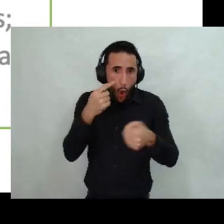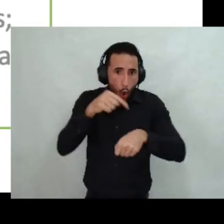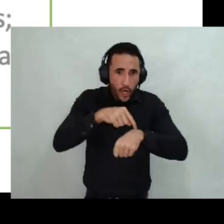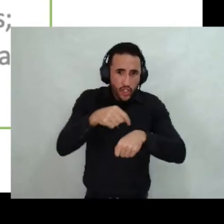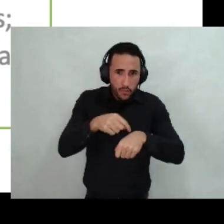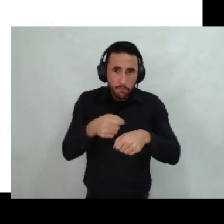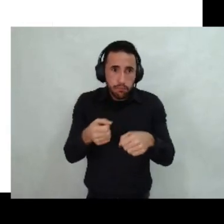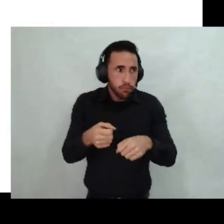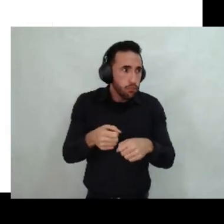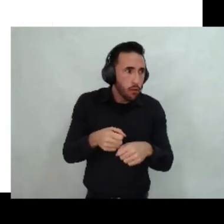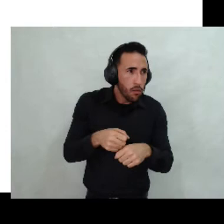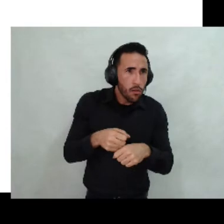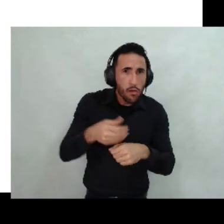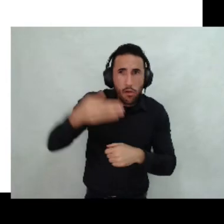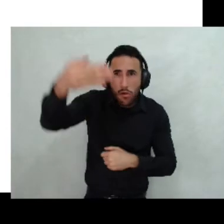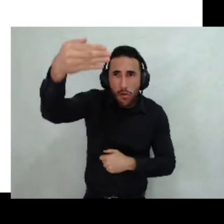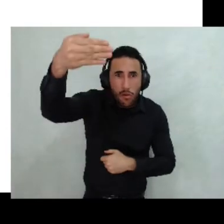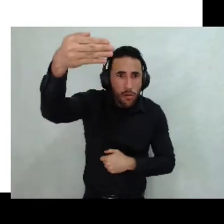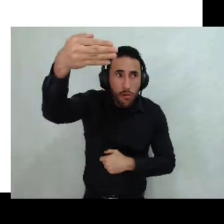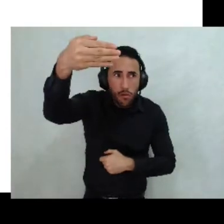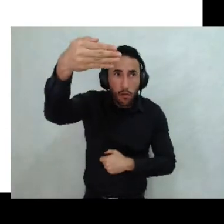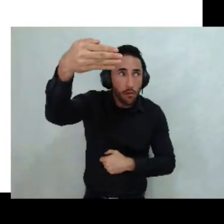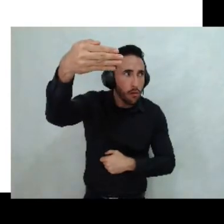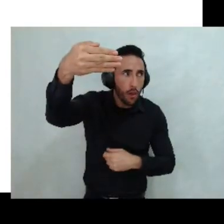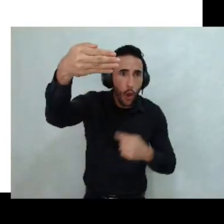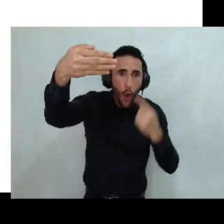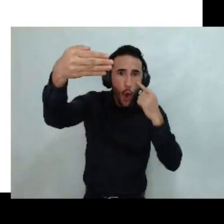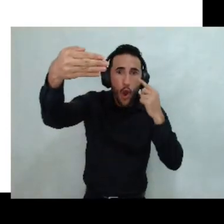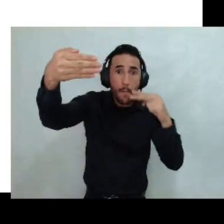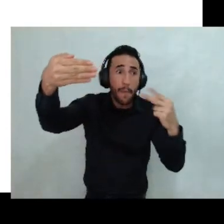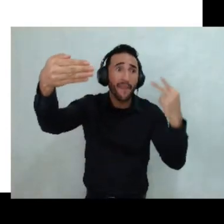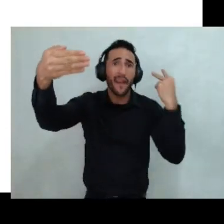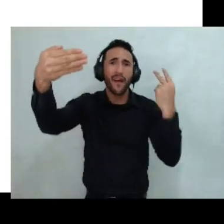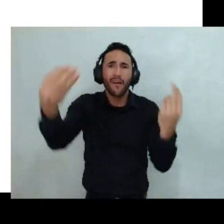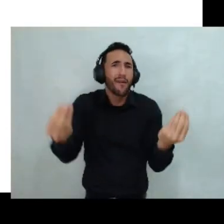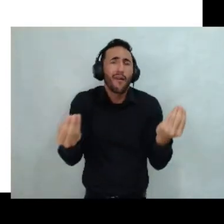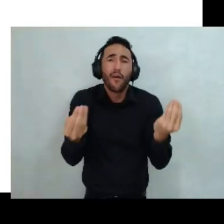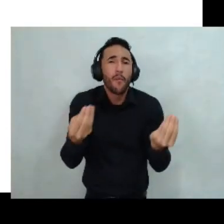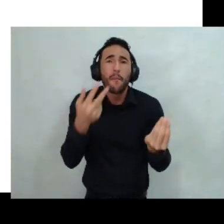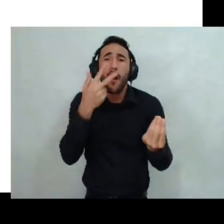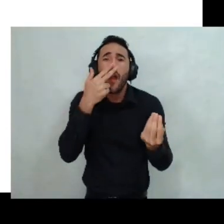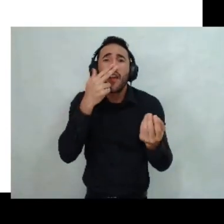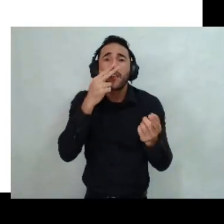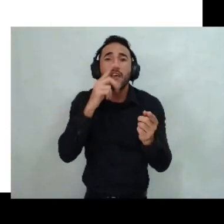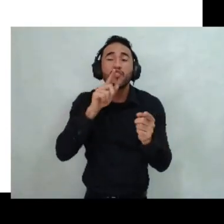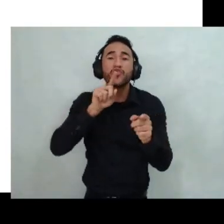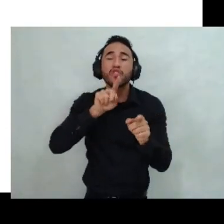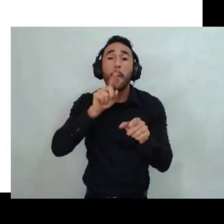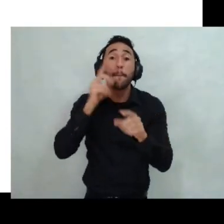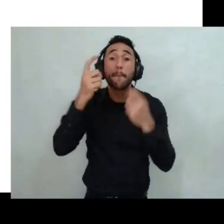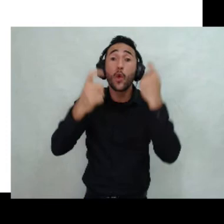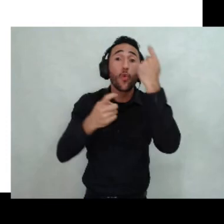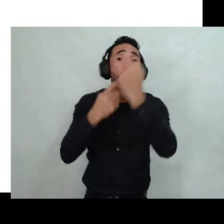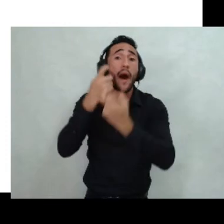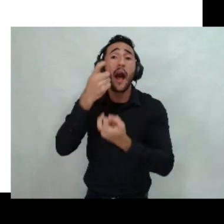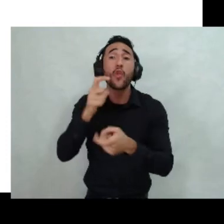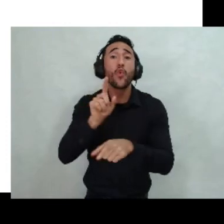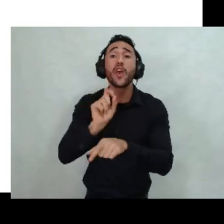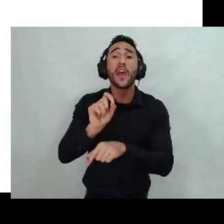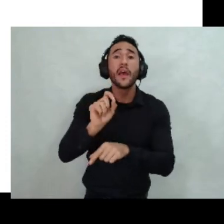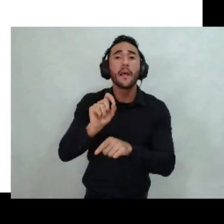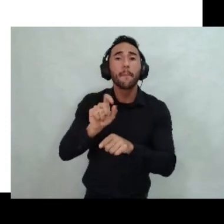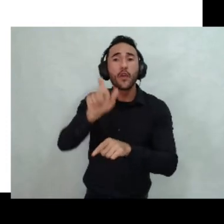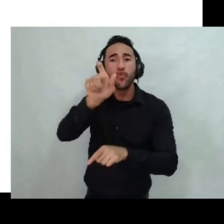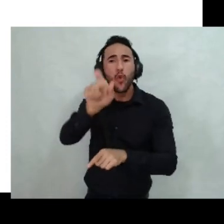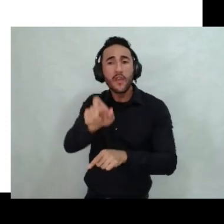só trabalha com dados de casos graves, de óbitos, sem entender o que efetivamente está acontecendo